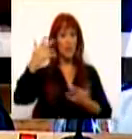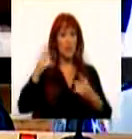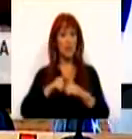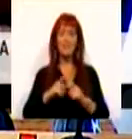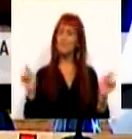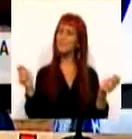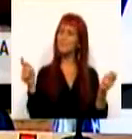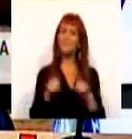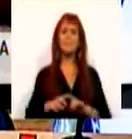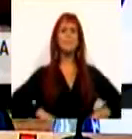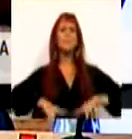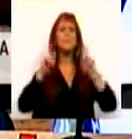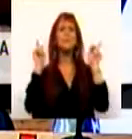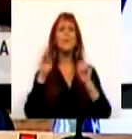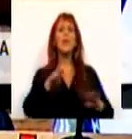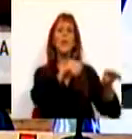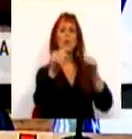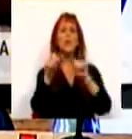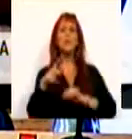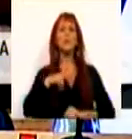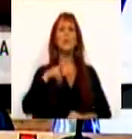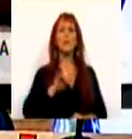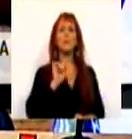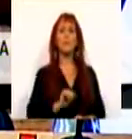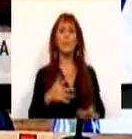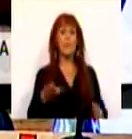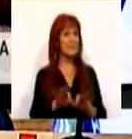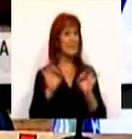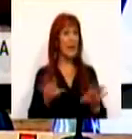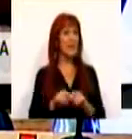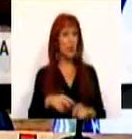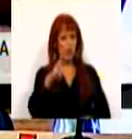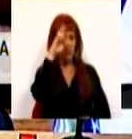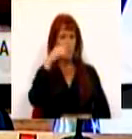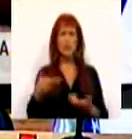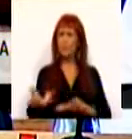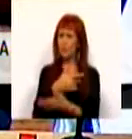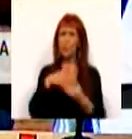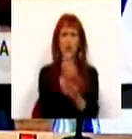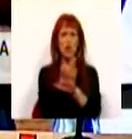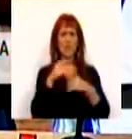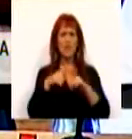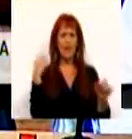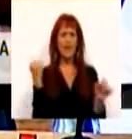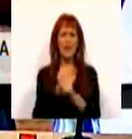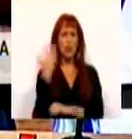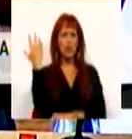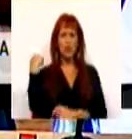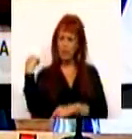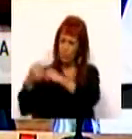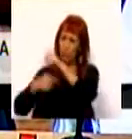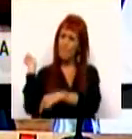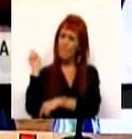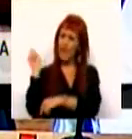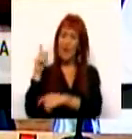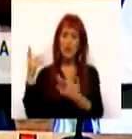a promoção do desenvolvimento regional e nacional. Igualmente, num esforço partilhado com os agentes e as entidades culturais ao longo de vários